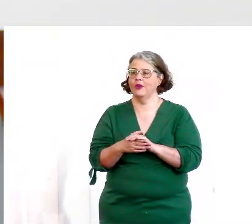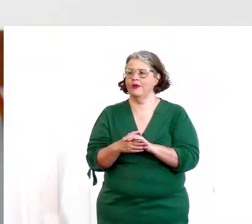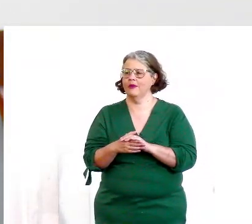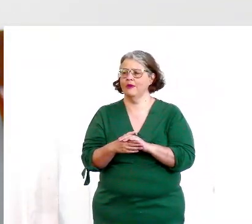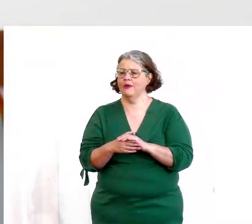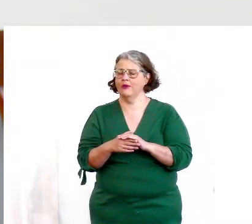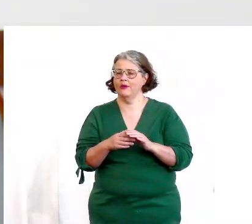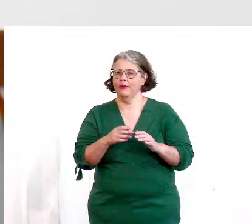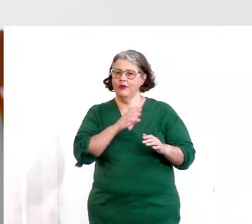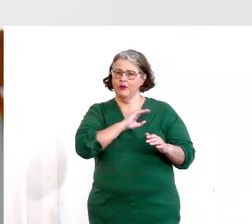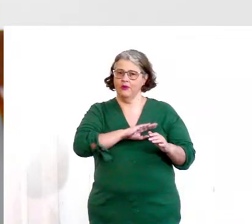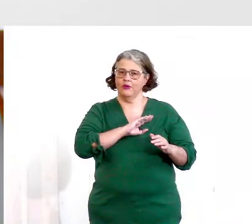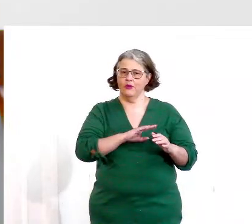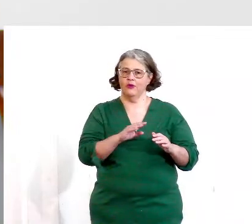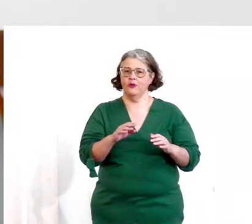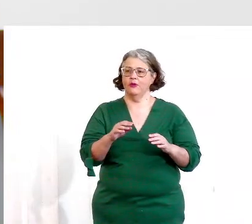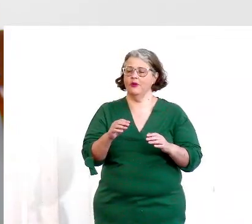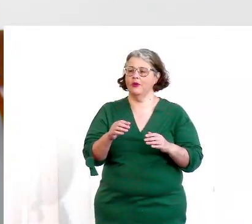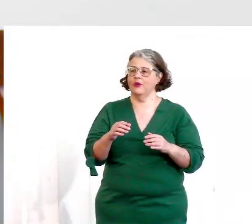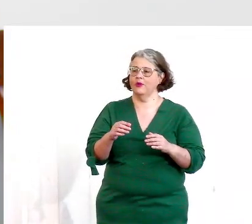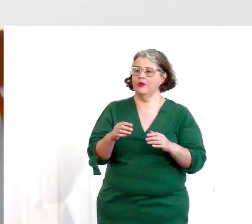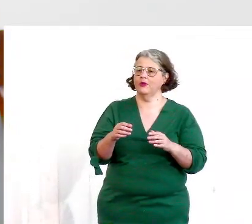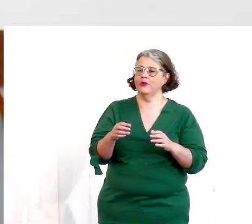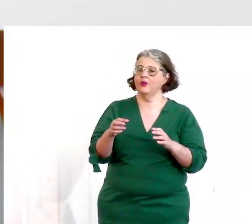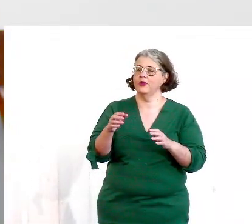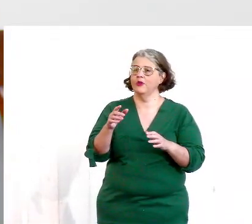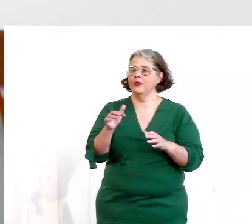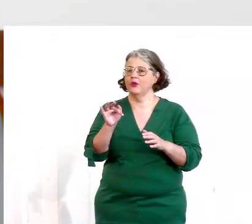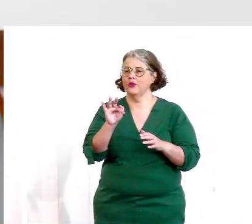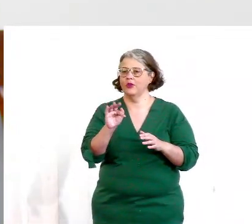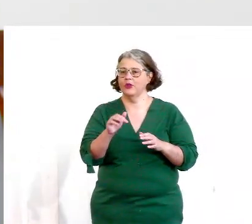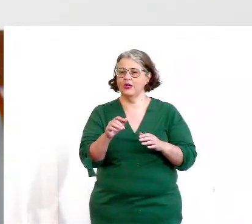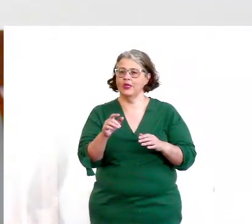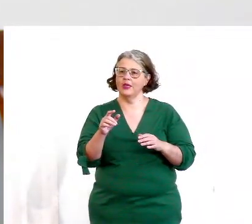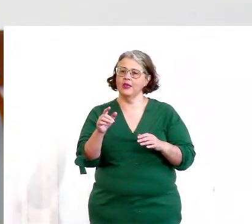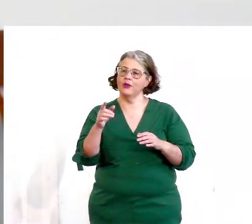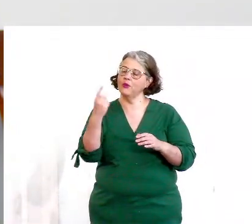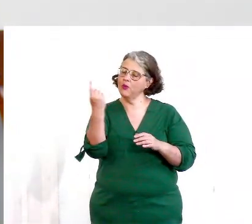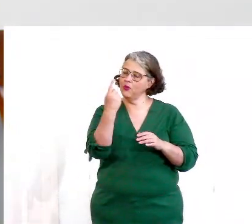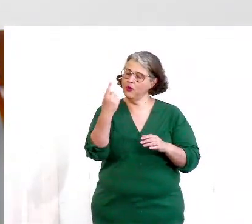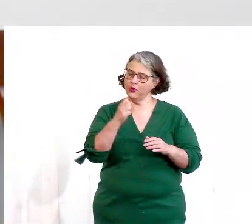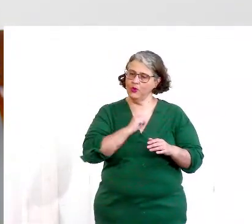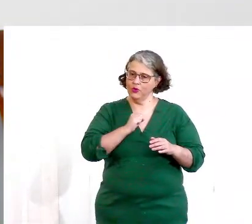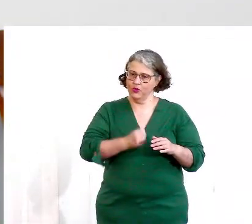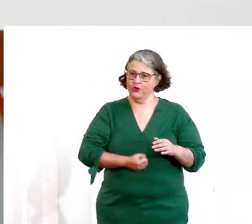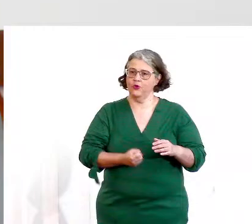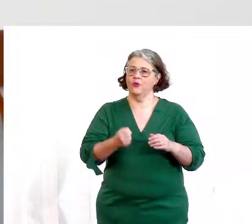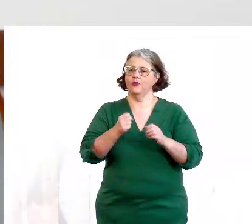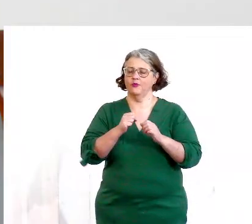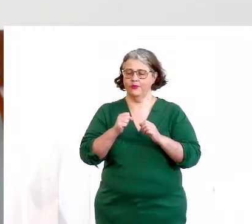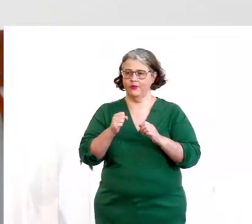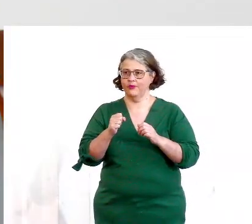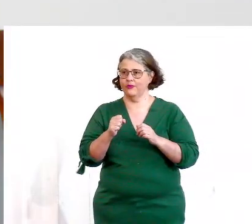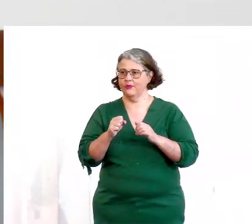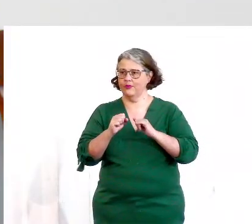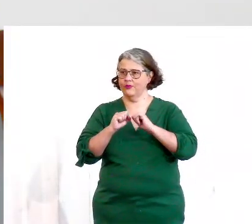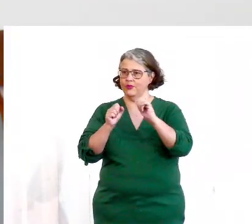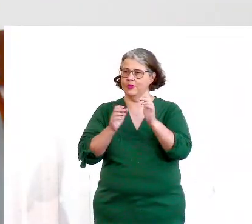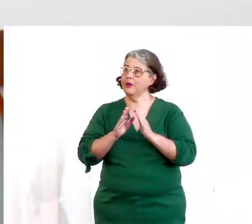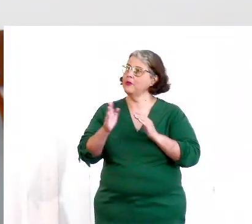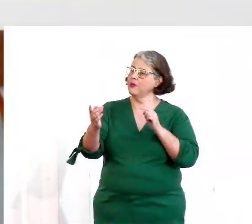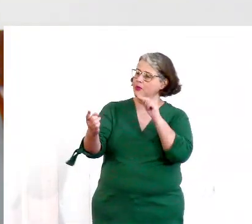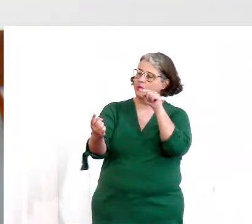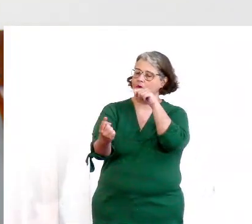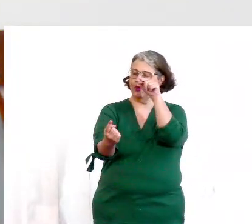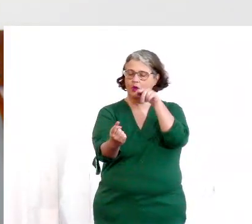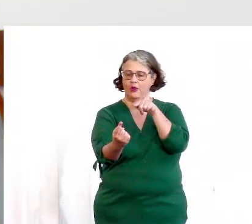sacerdote único, o sumo sacerdote Jesus Cristo, aquele que apontou o caminho,